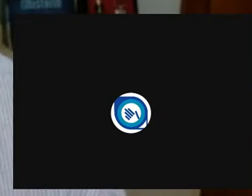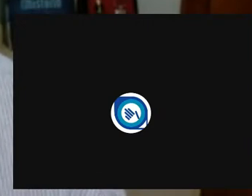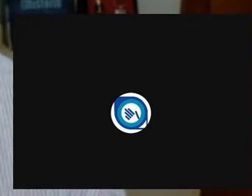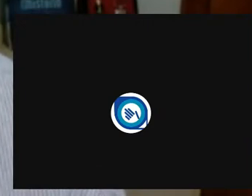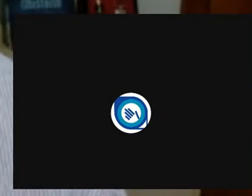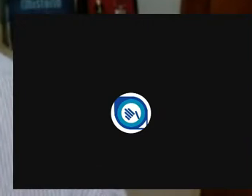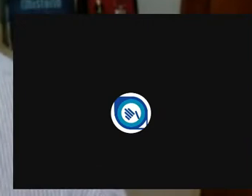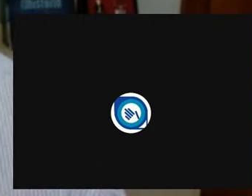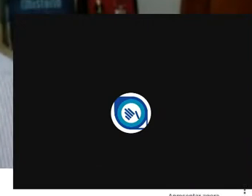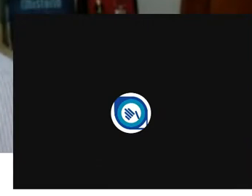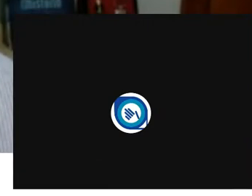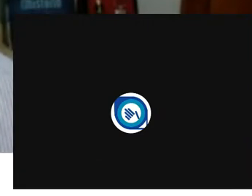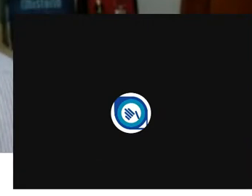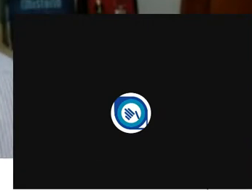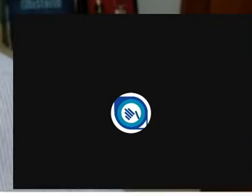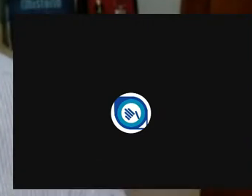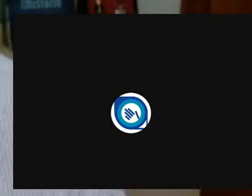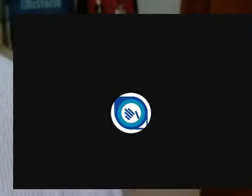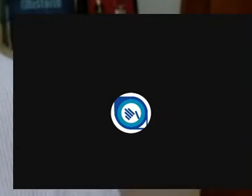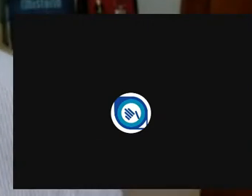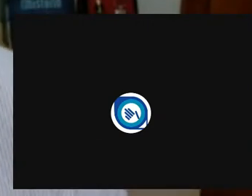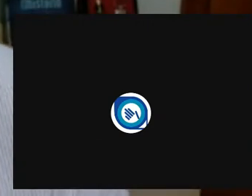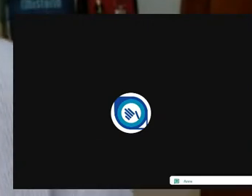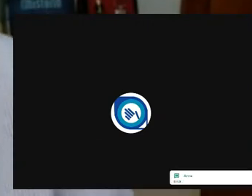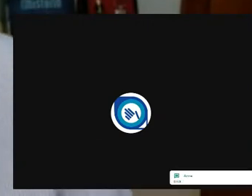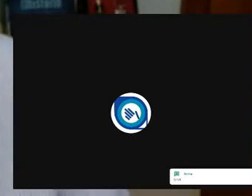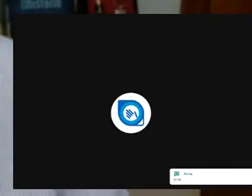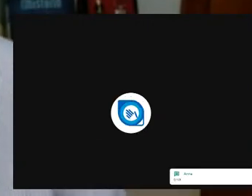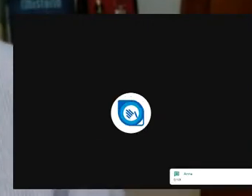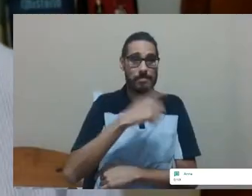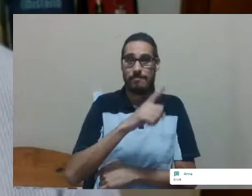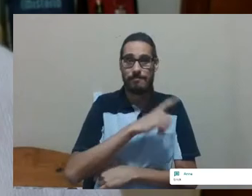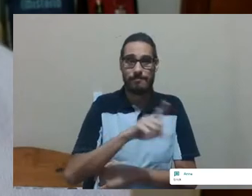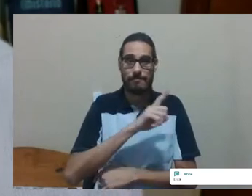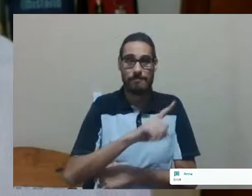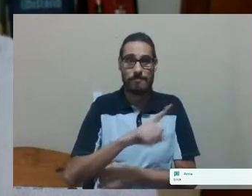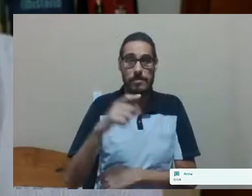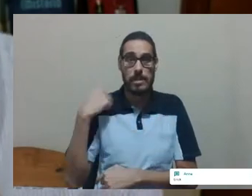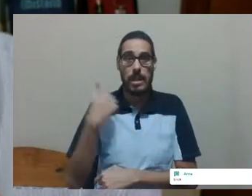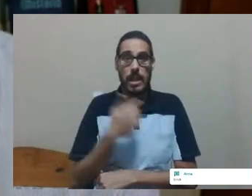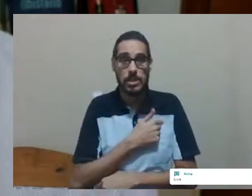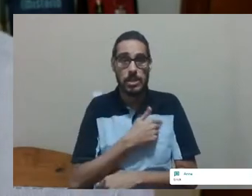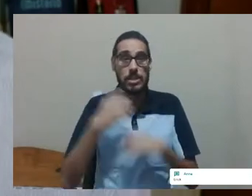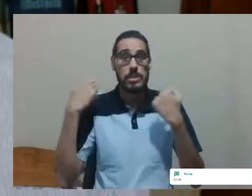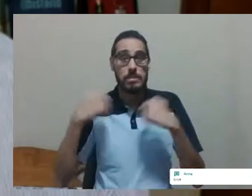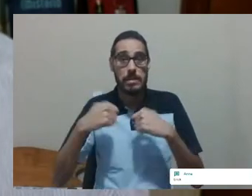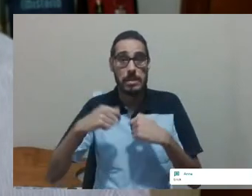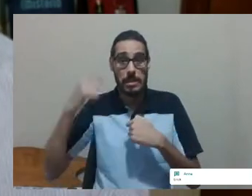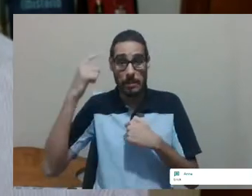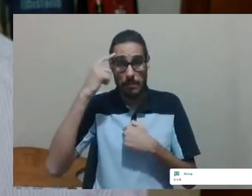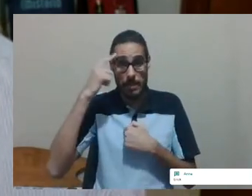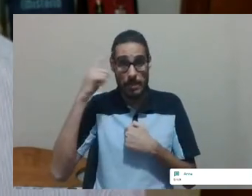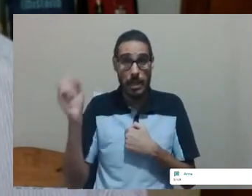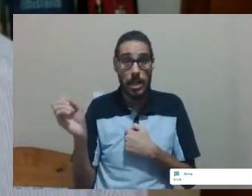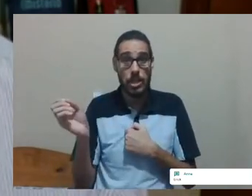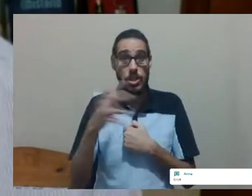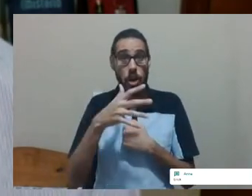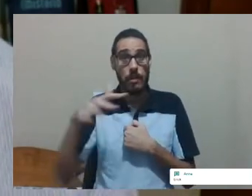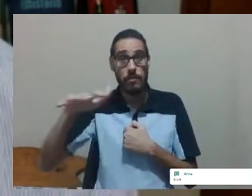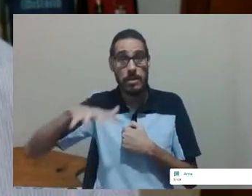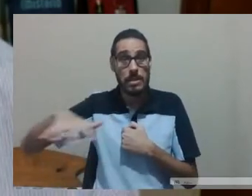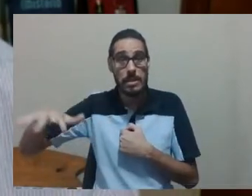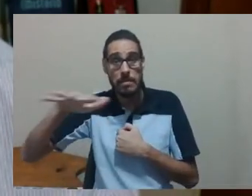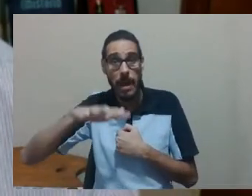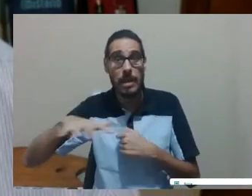só isso que a gente tem que pensar para a universidade, a gente tem que pensar que a gente vai precisar de novos espaços que também comportem processos